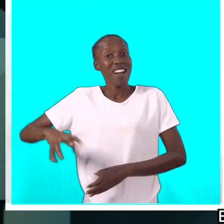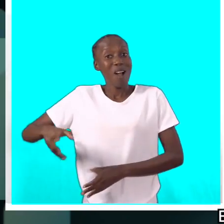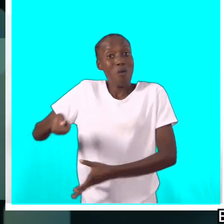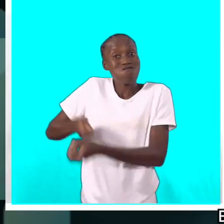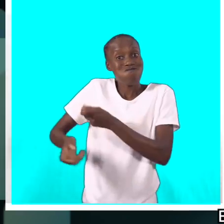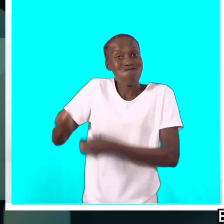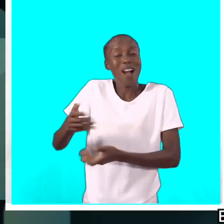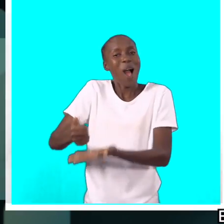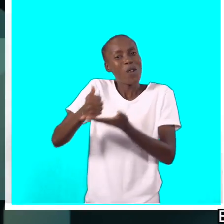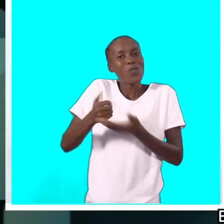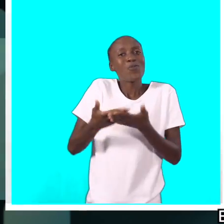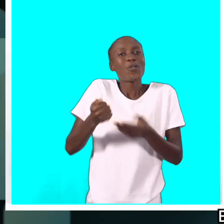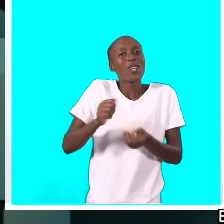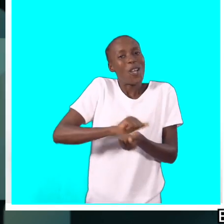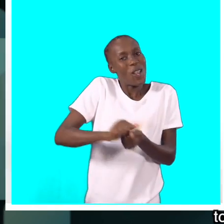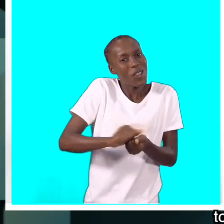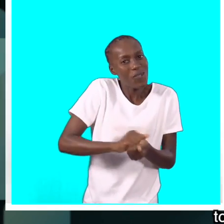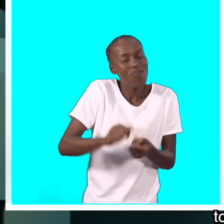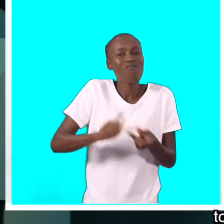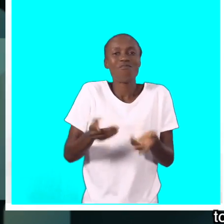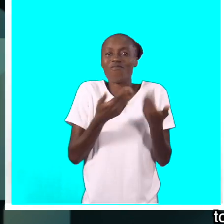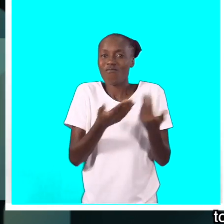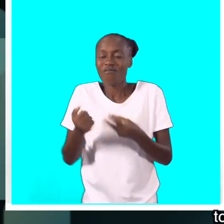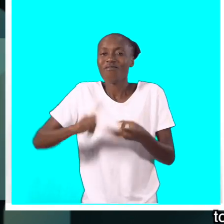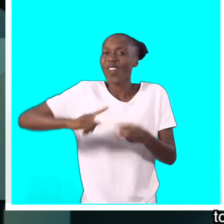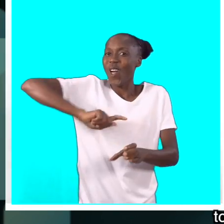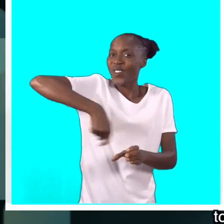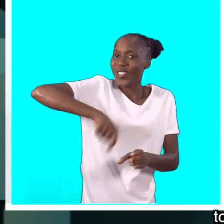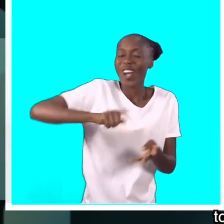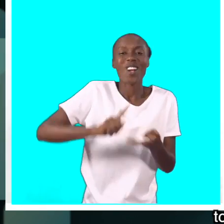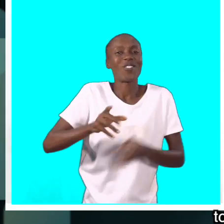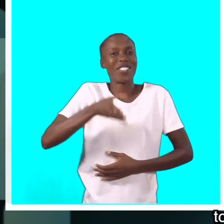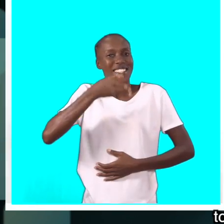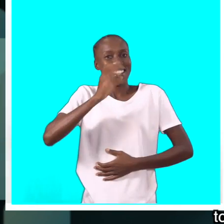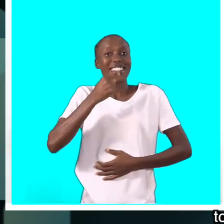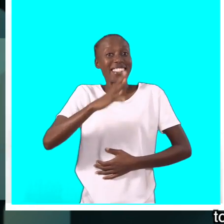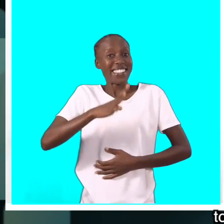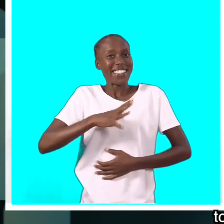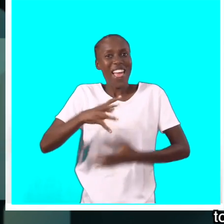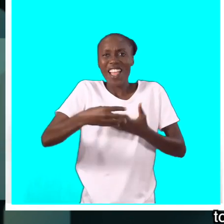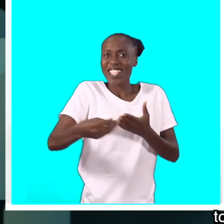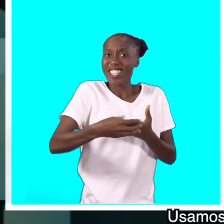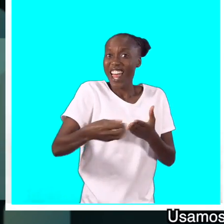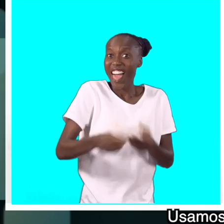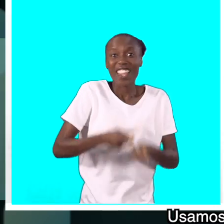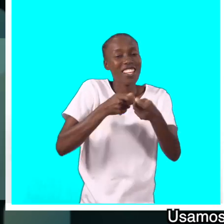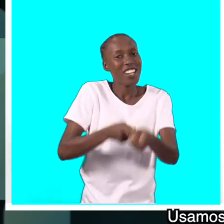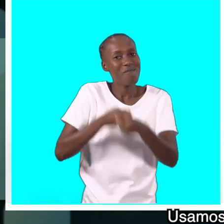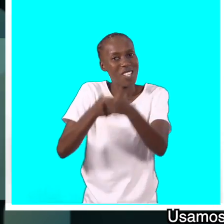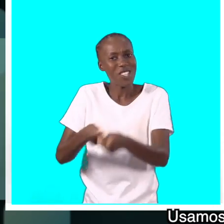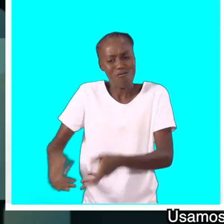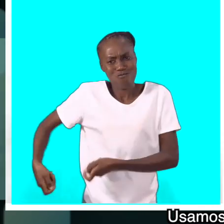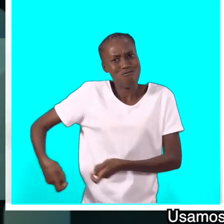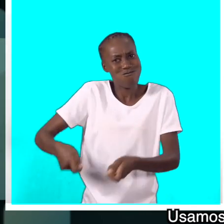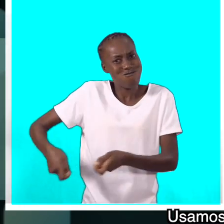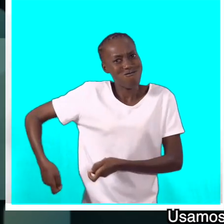ajuda-nos porque usamos para lavar, tomar banho, cozinhar e às vezes beber. Usamos